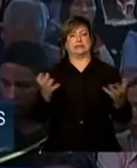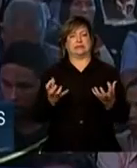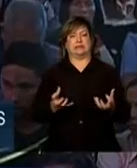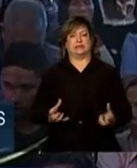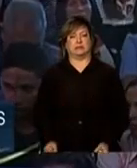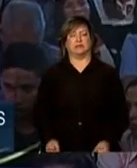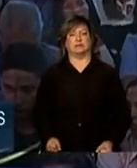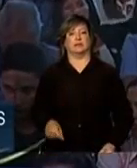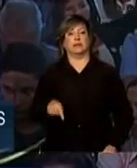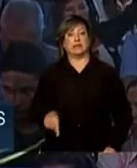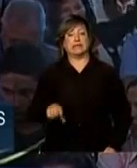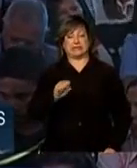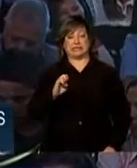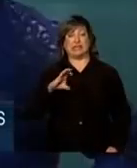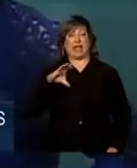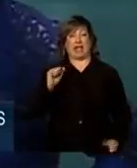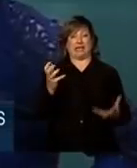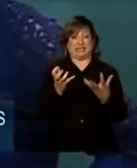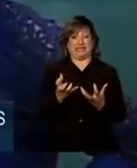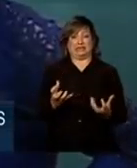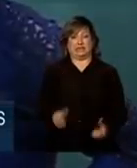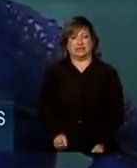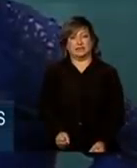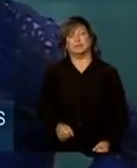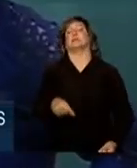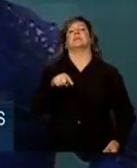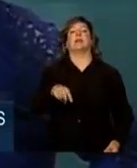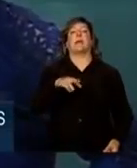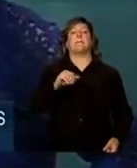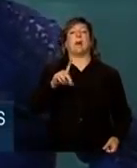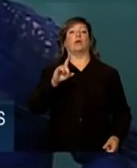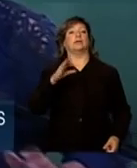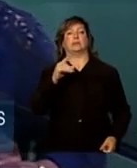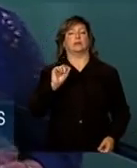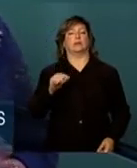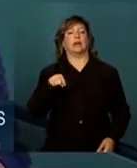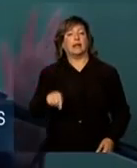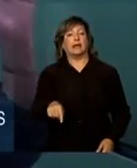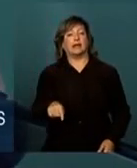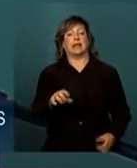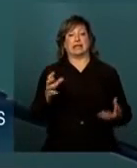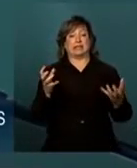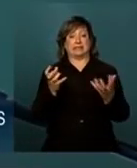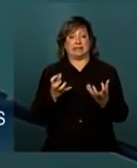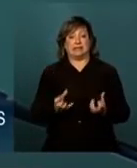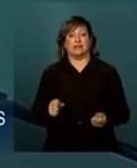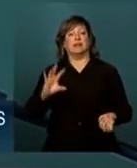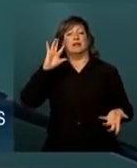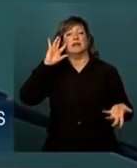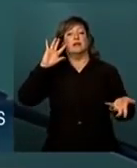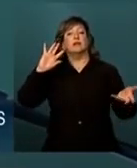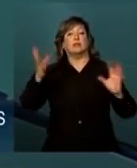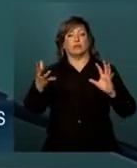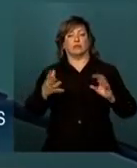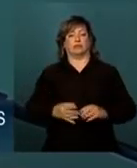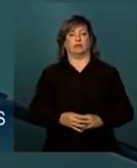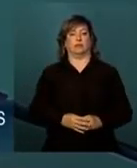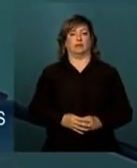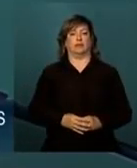A seca não é uma maldição, a seca é uma ocorrência,